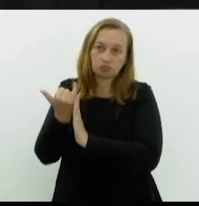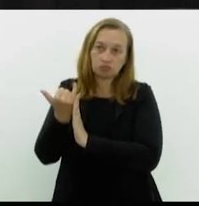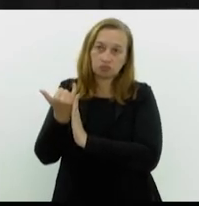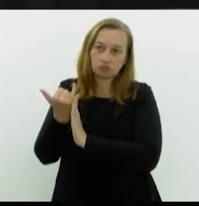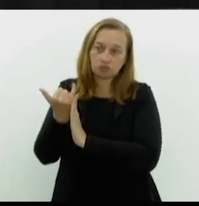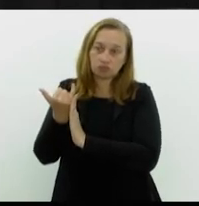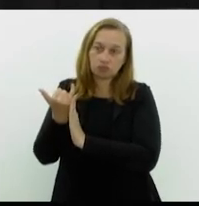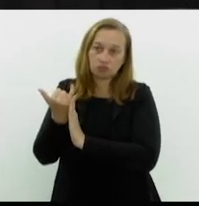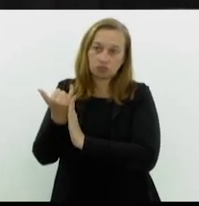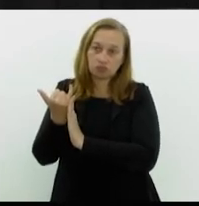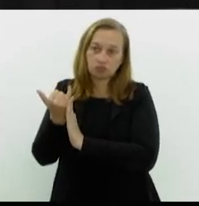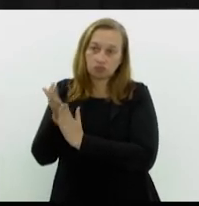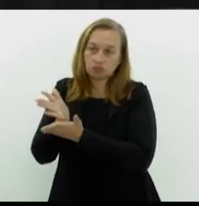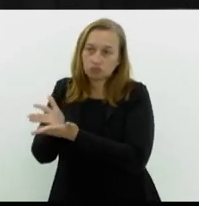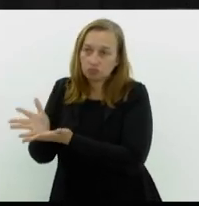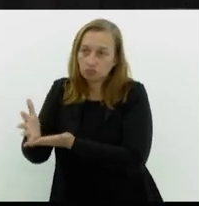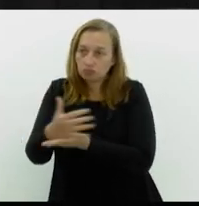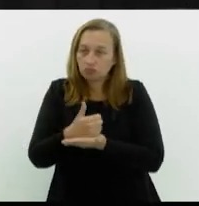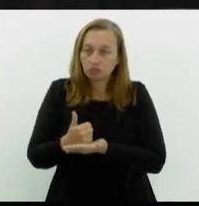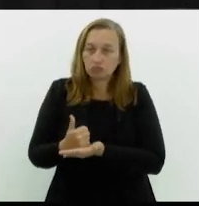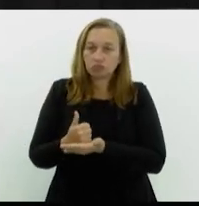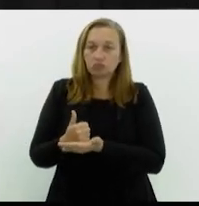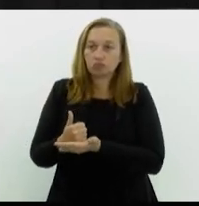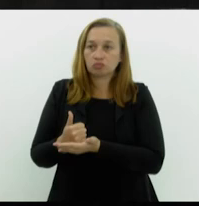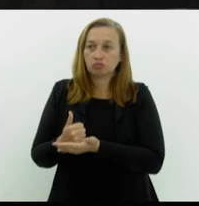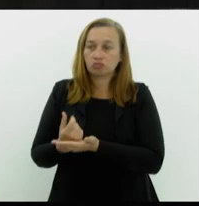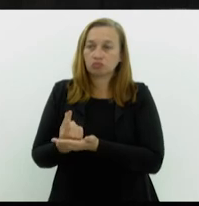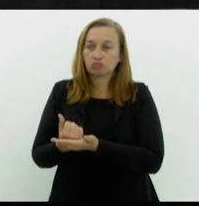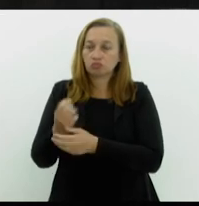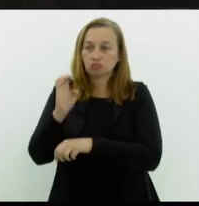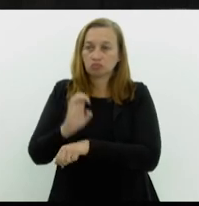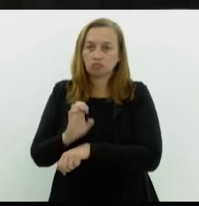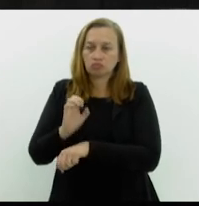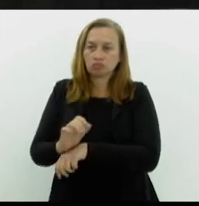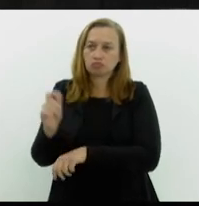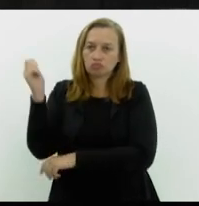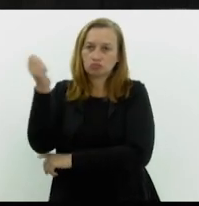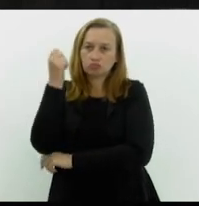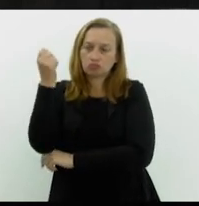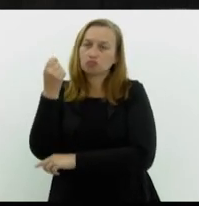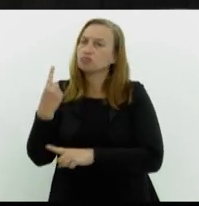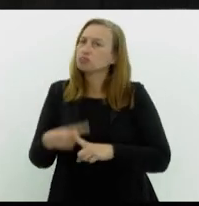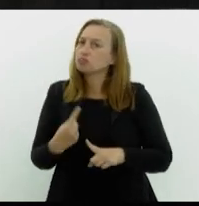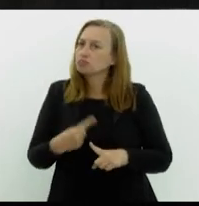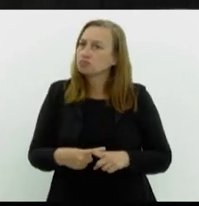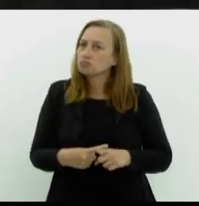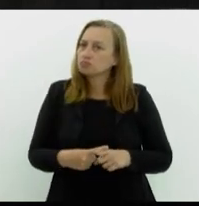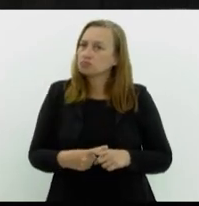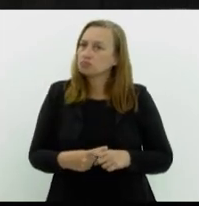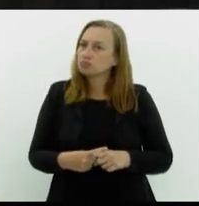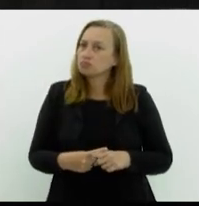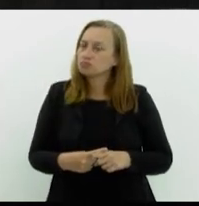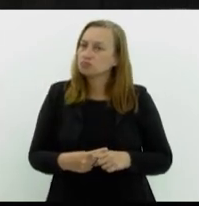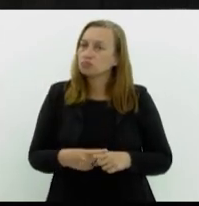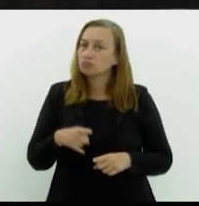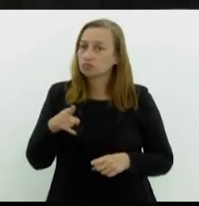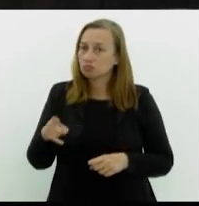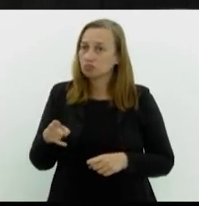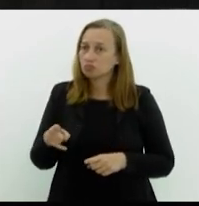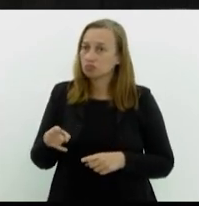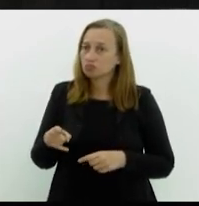extorquindo os Estados Federados. Porque este é um jogo de